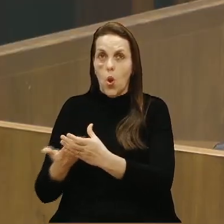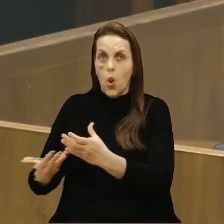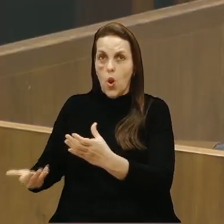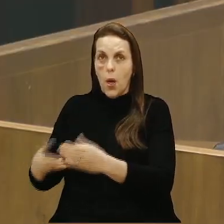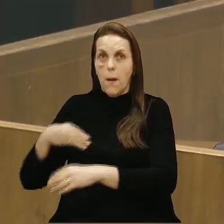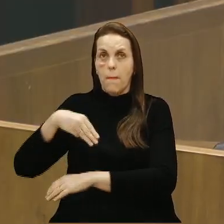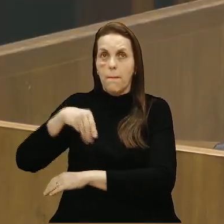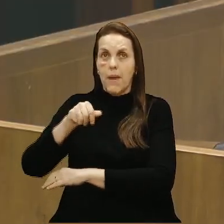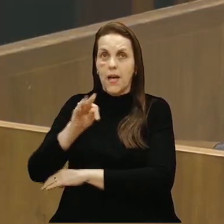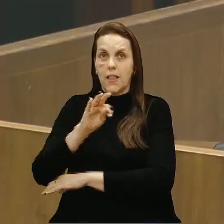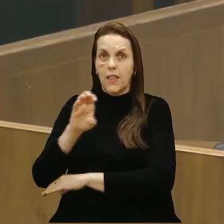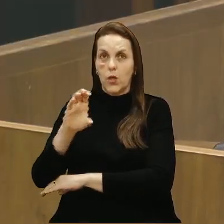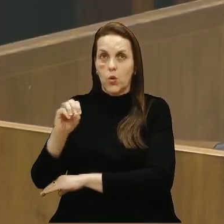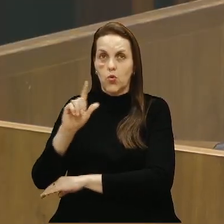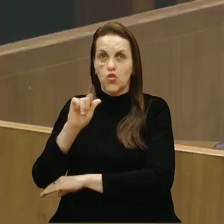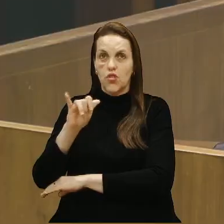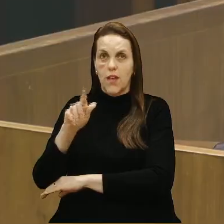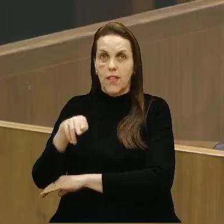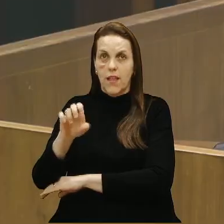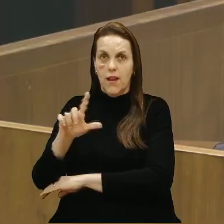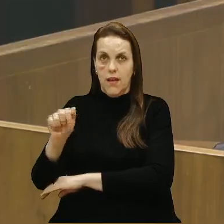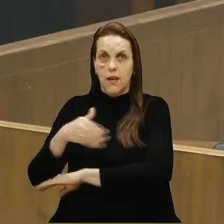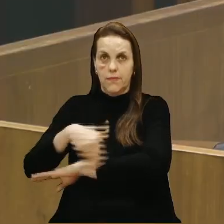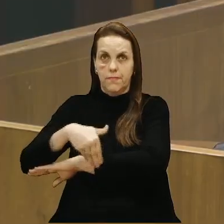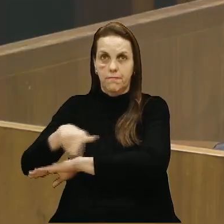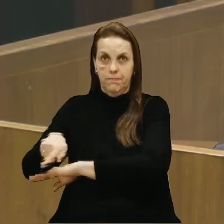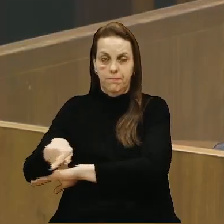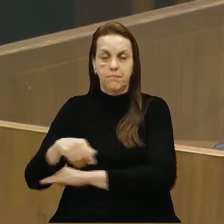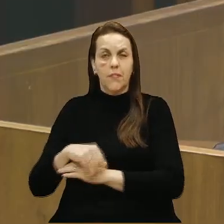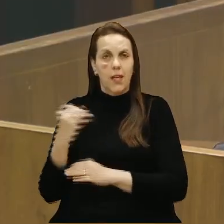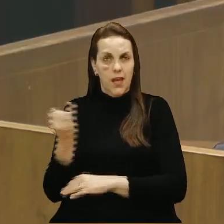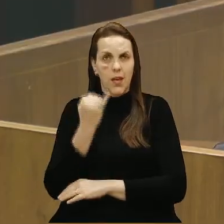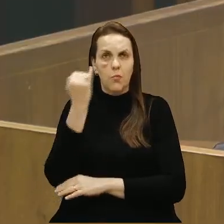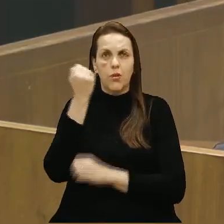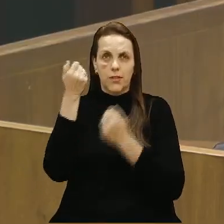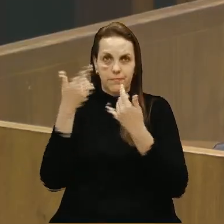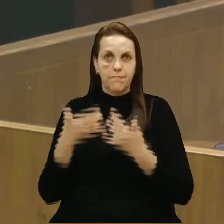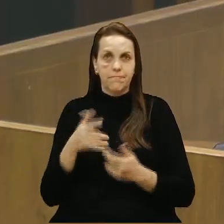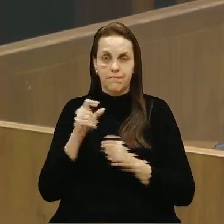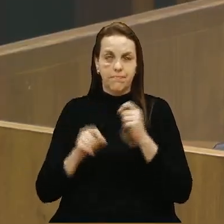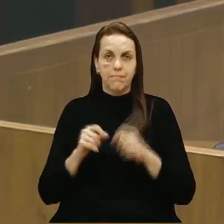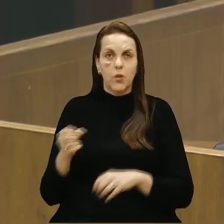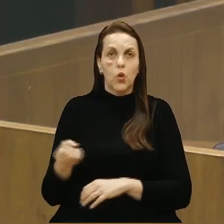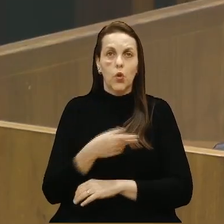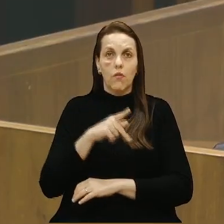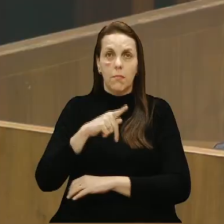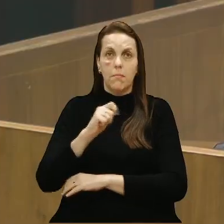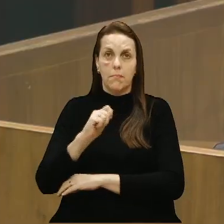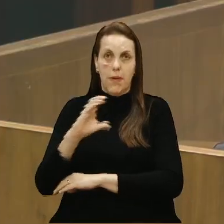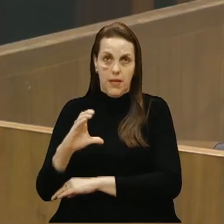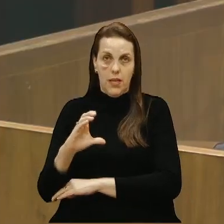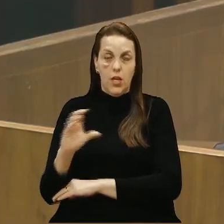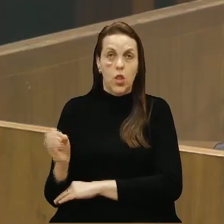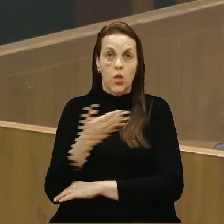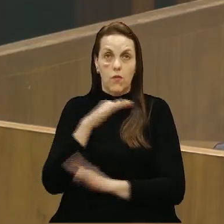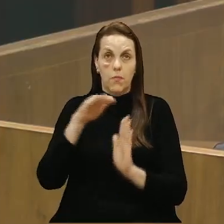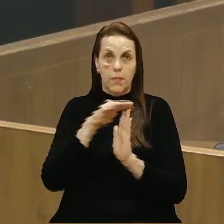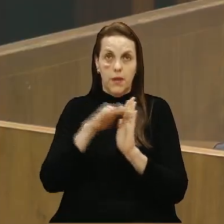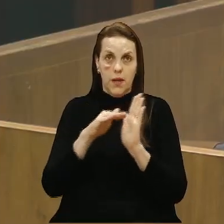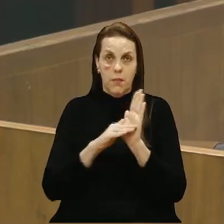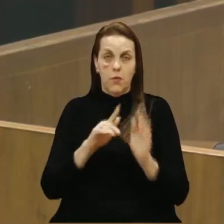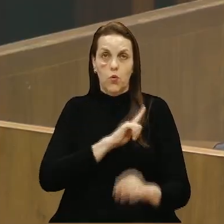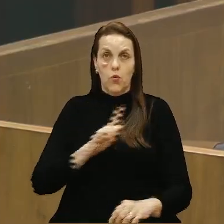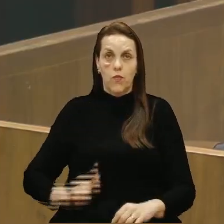Então, importante dizer, nobres colegas, que esse novo PAC, que foi um novo programa do governo federal,